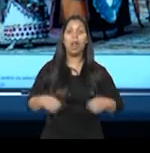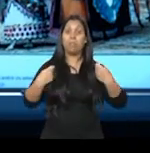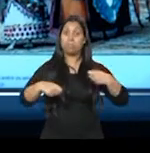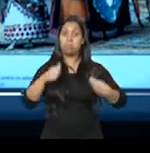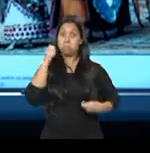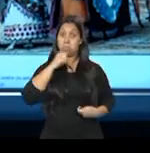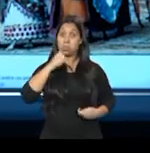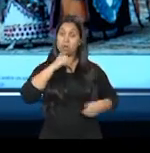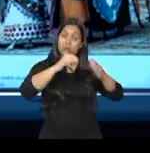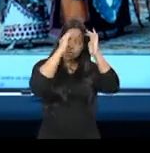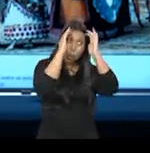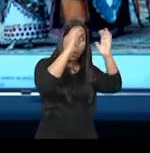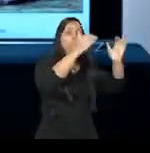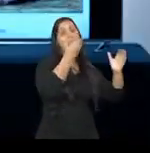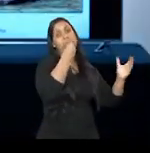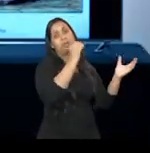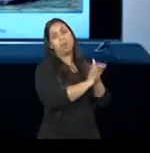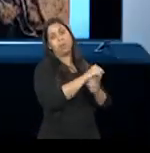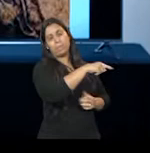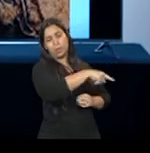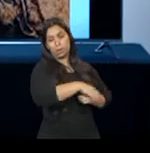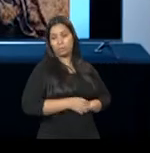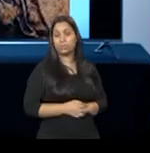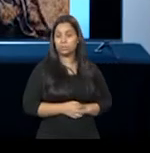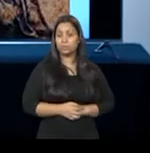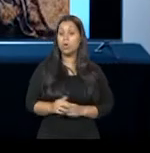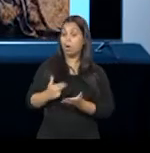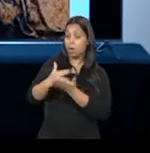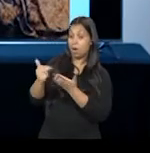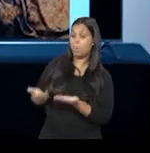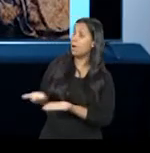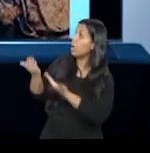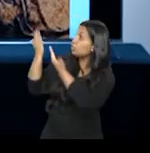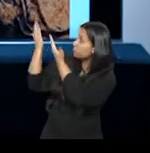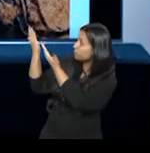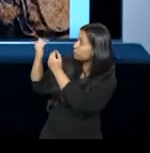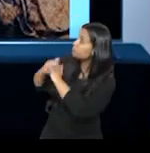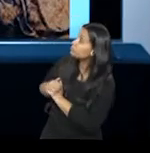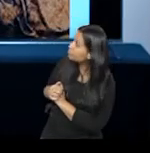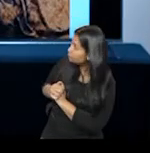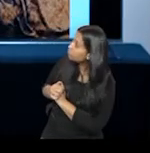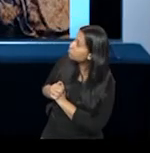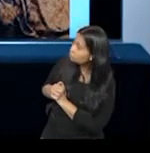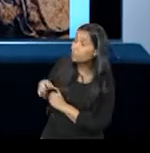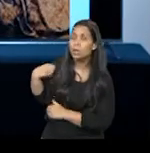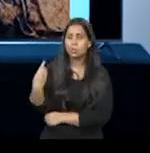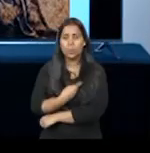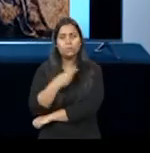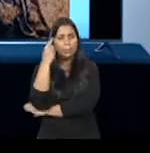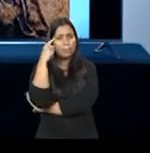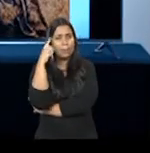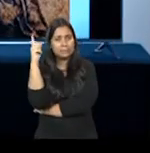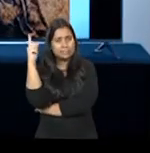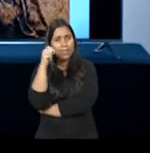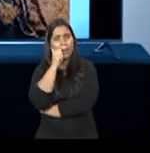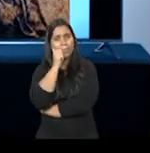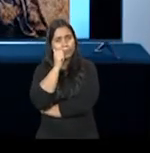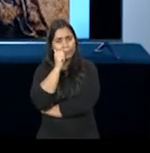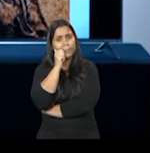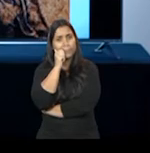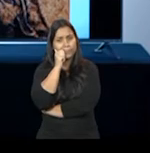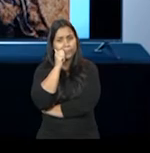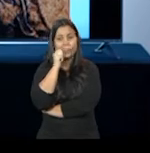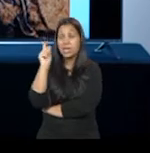submissão em relação ao seu marido. Eu tenho uma imagem aqui também, importante para a gente refletir bastante sobre essa